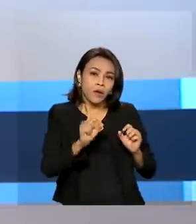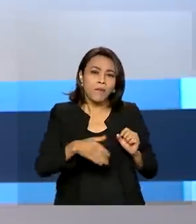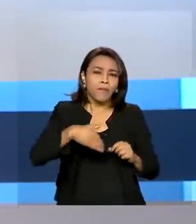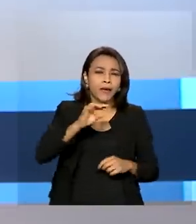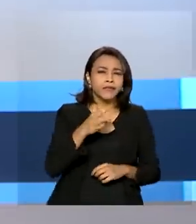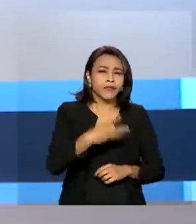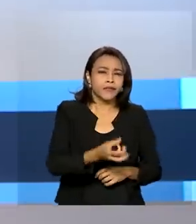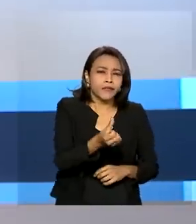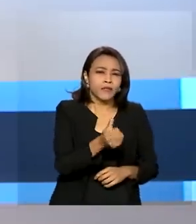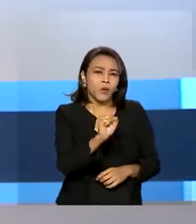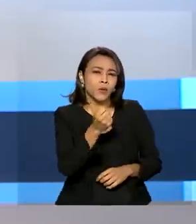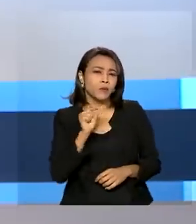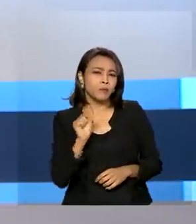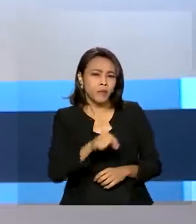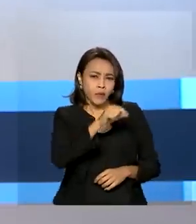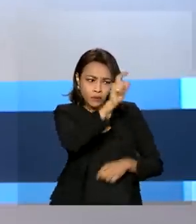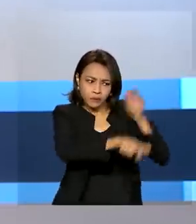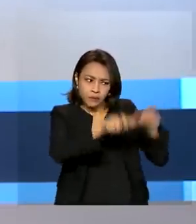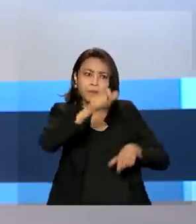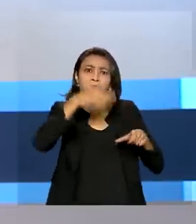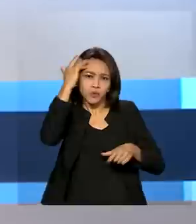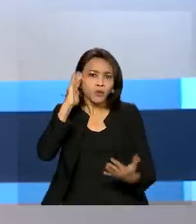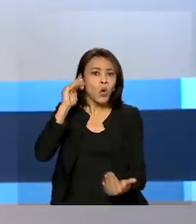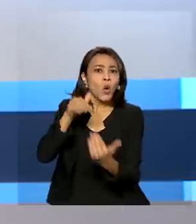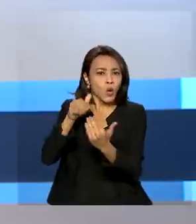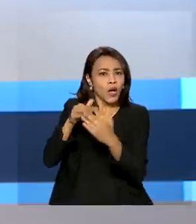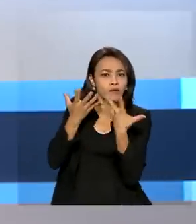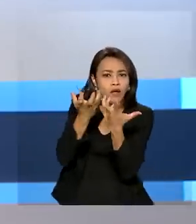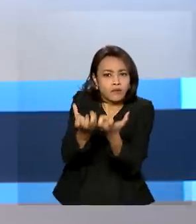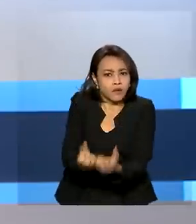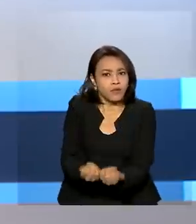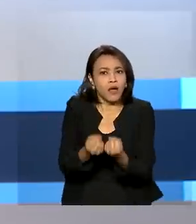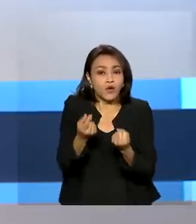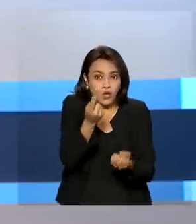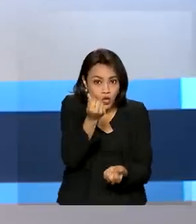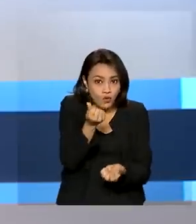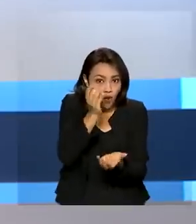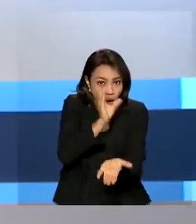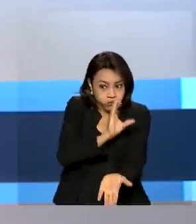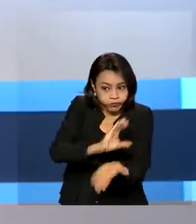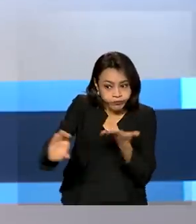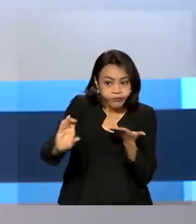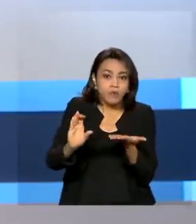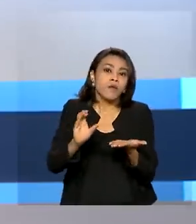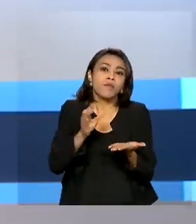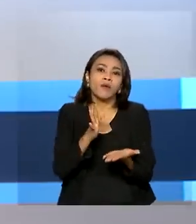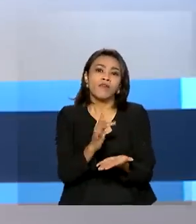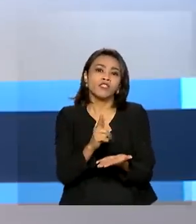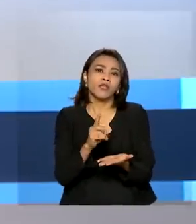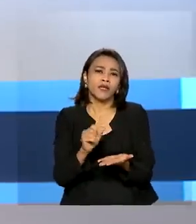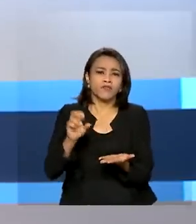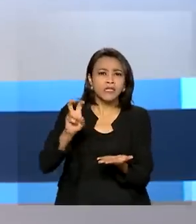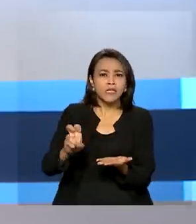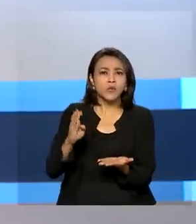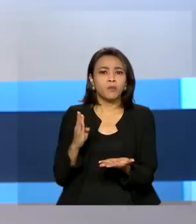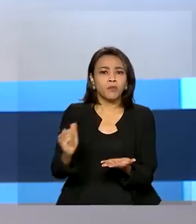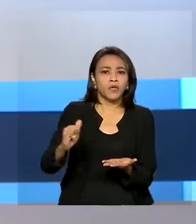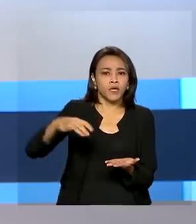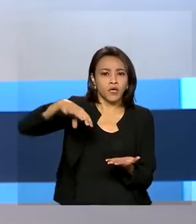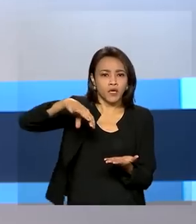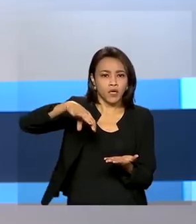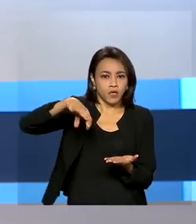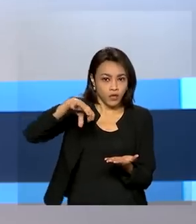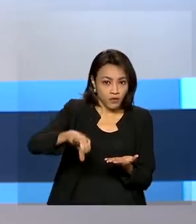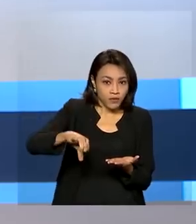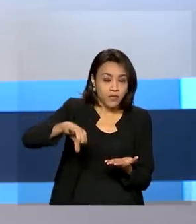de 368 mil trabalhadores aderiram a oferta e o valor liberado pelo FGTS foi de cinco bilhões